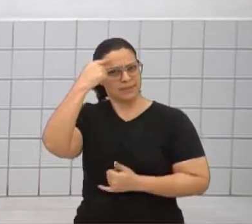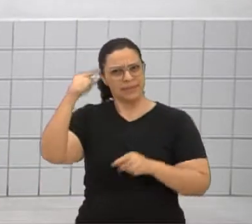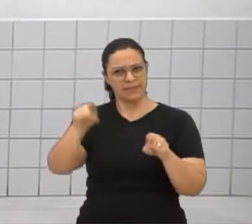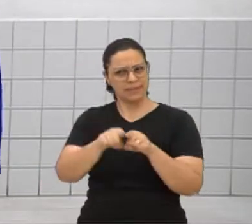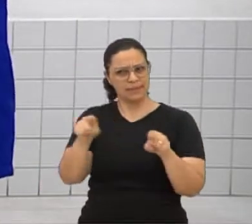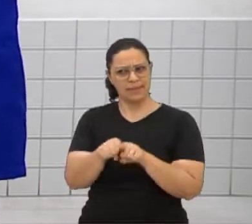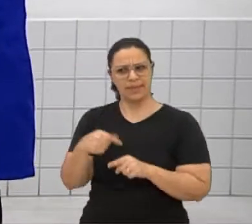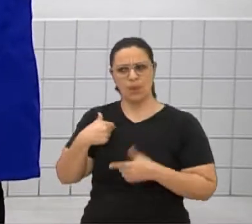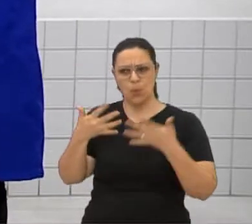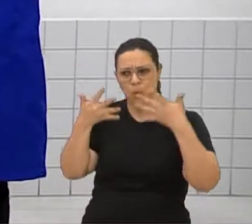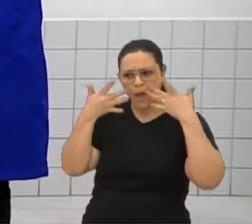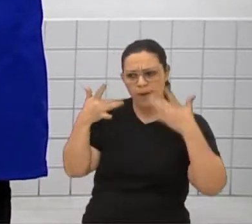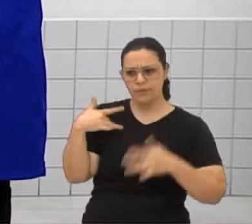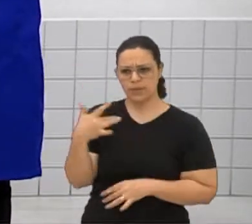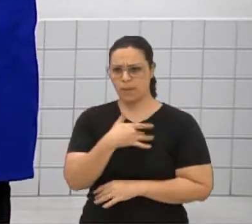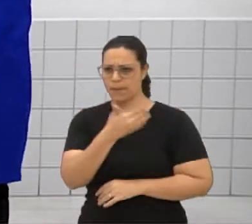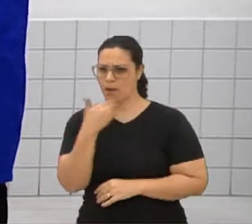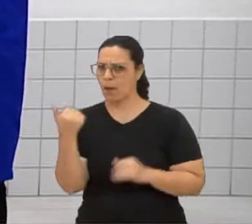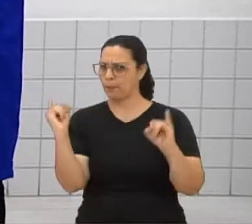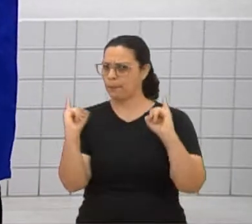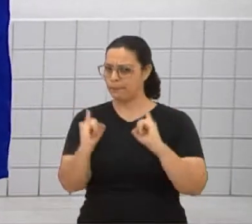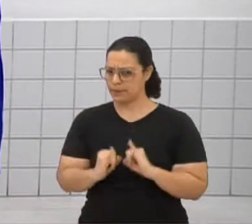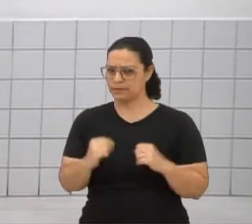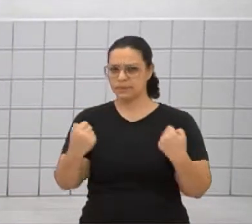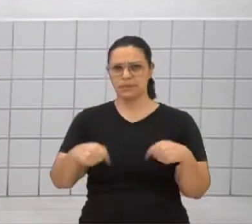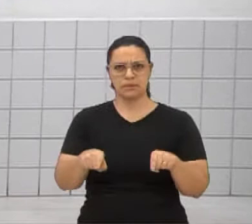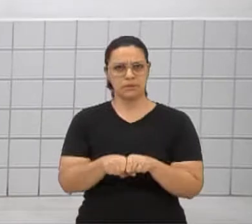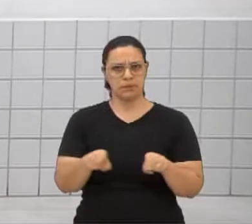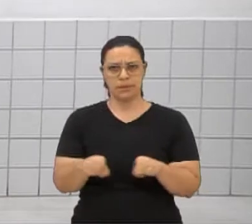né para eu ter uma saúde melhor